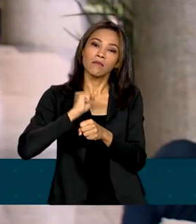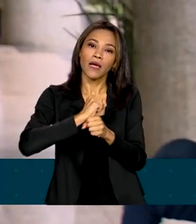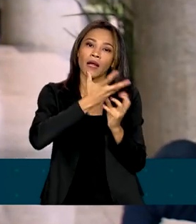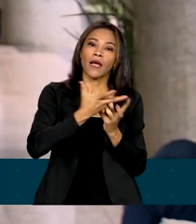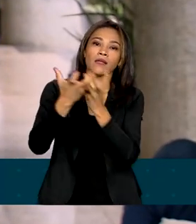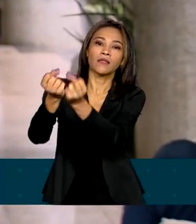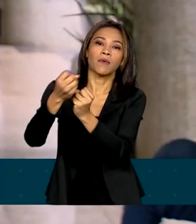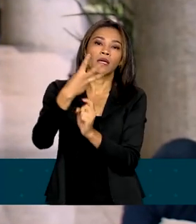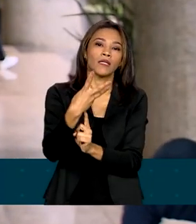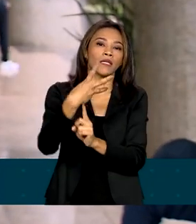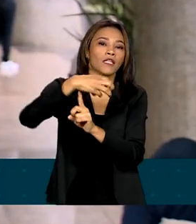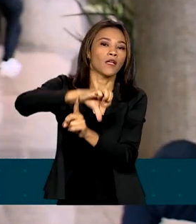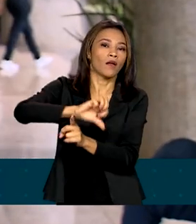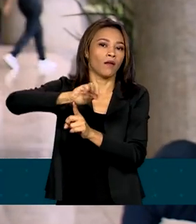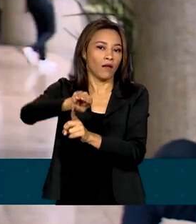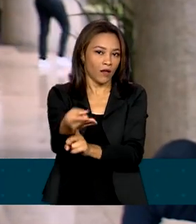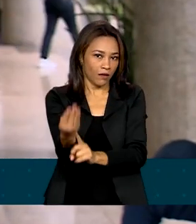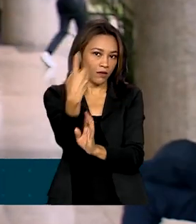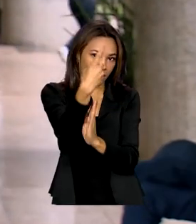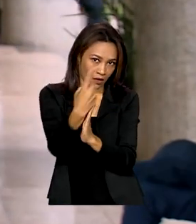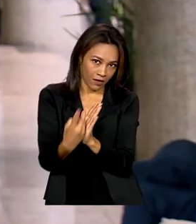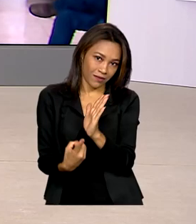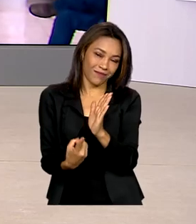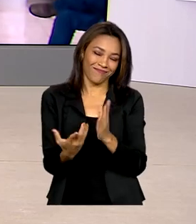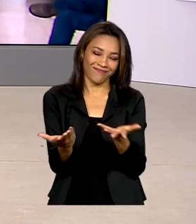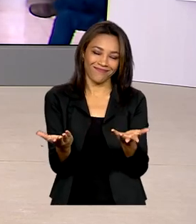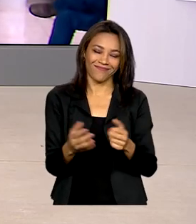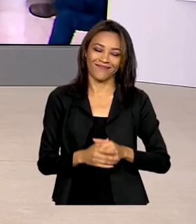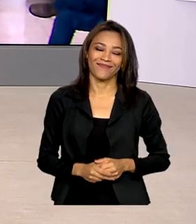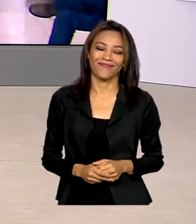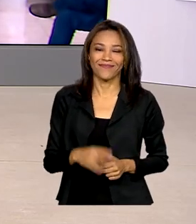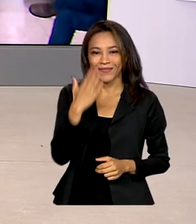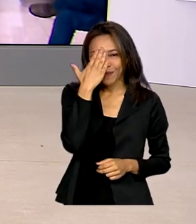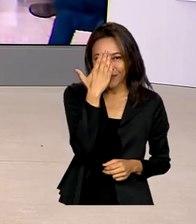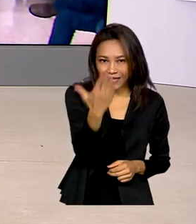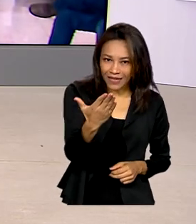milhões de declarações. Eu volto com você, Natália. Obrigada, Glauco, pelas informações.